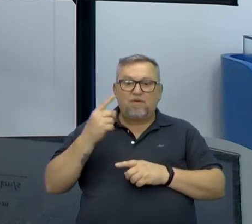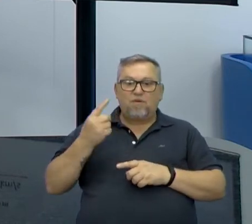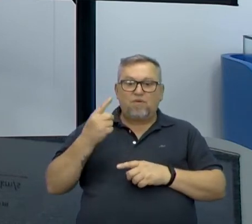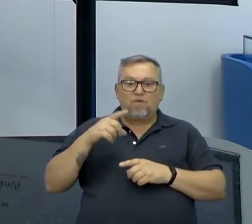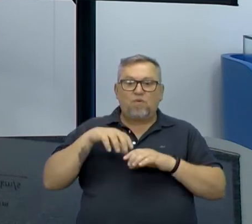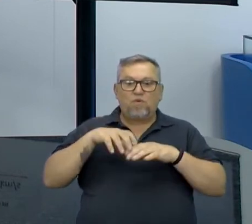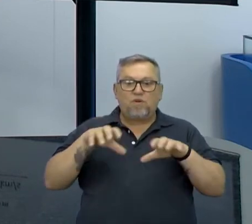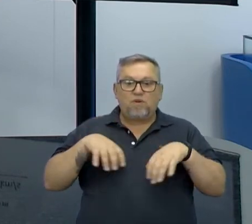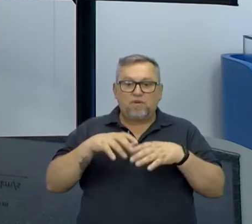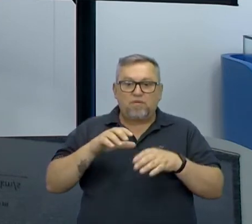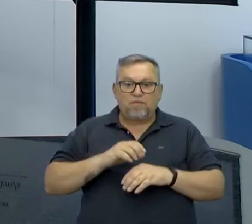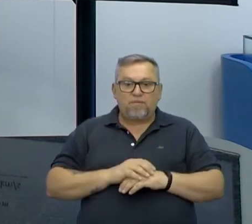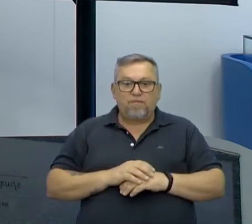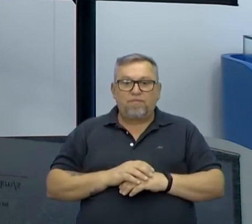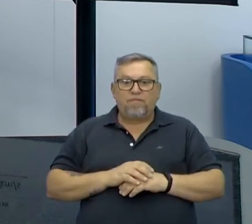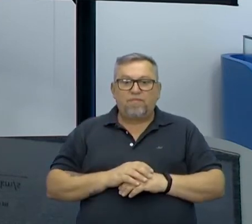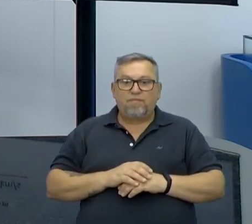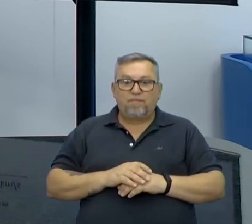sistema. Ó!